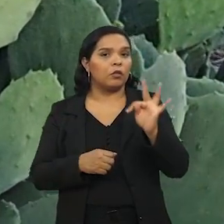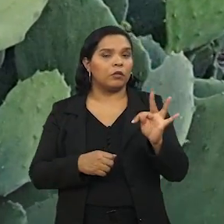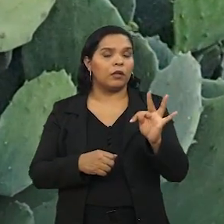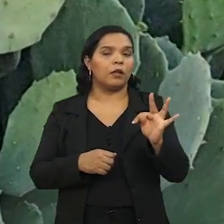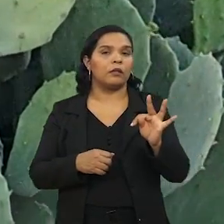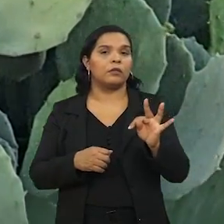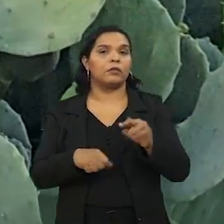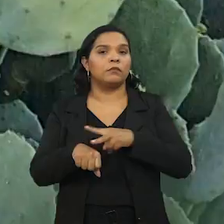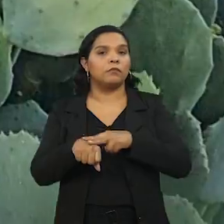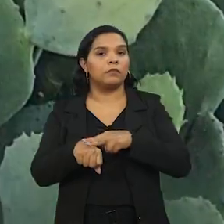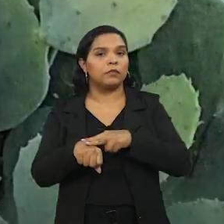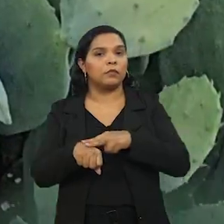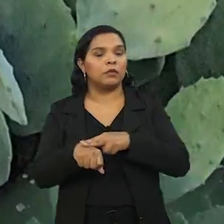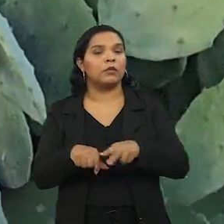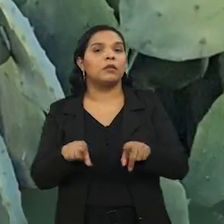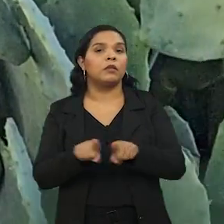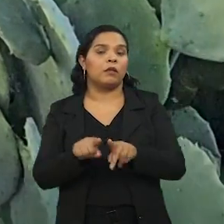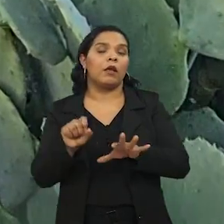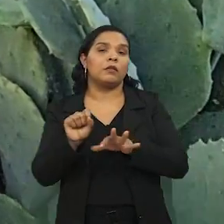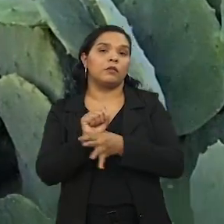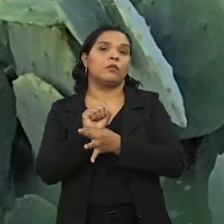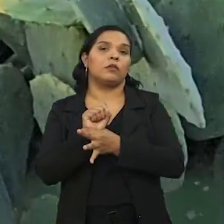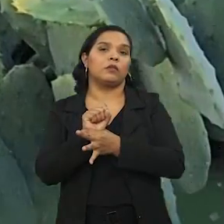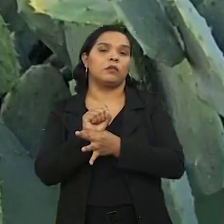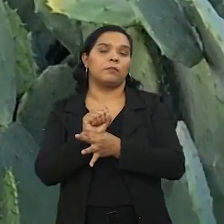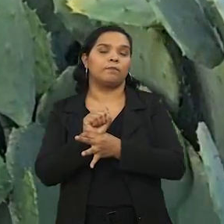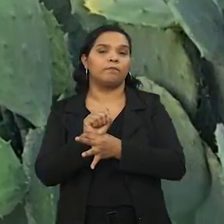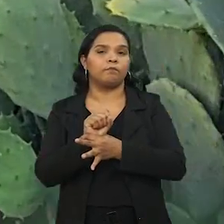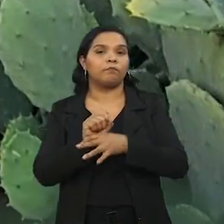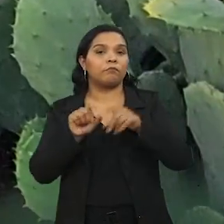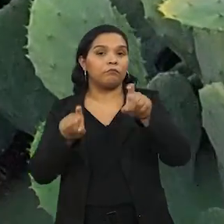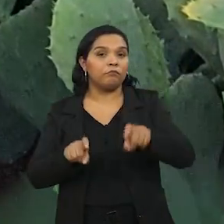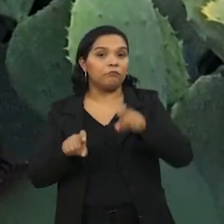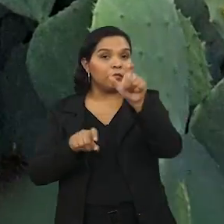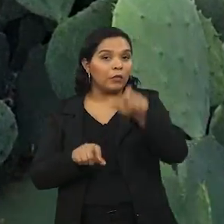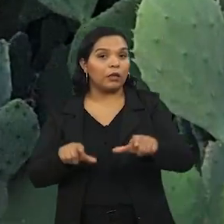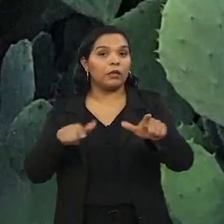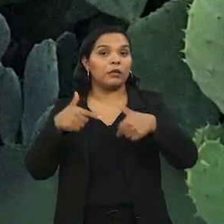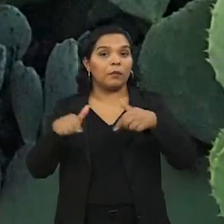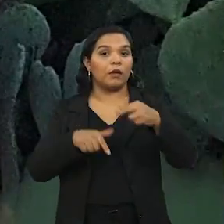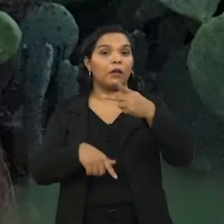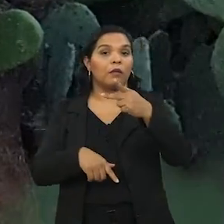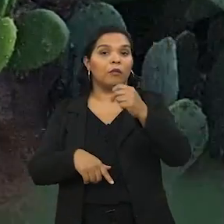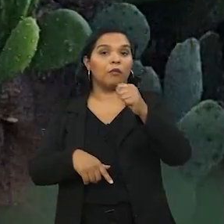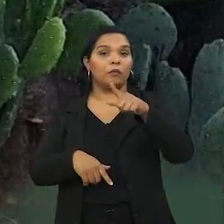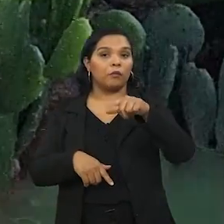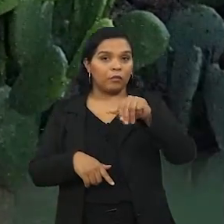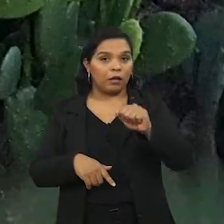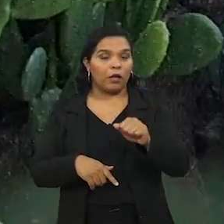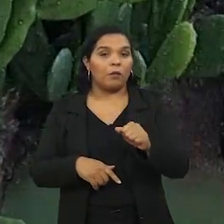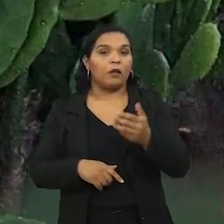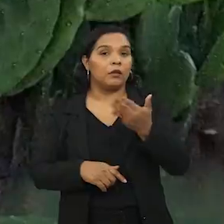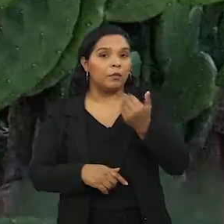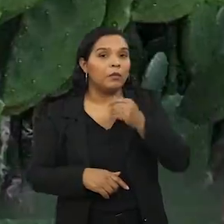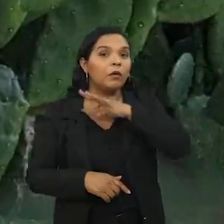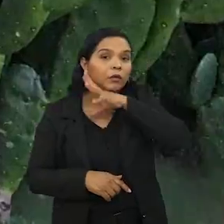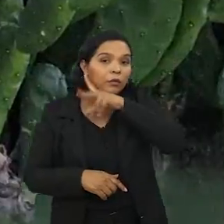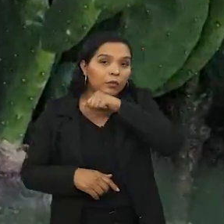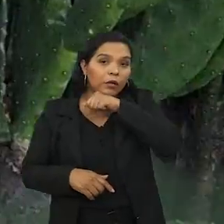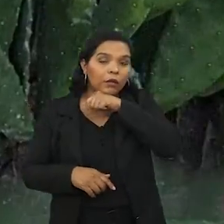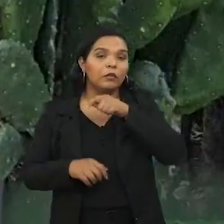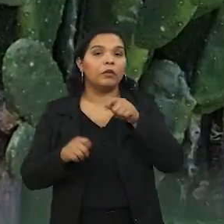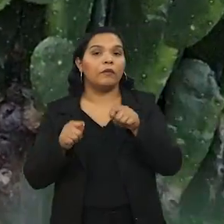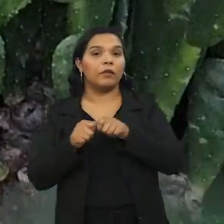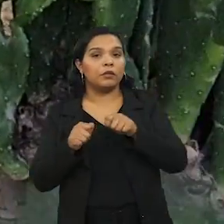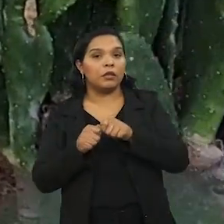25 toneladas de matéria seca. Isso é segurança produtiva. O agricultor que está trabalhando com palma, naturalmente ele está alimentando o animal, então ele está